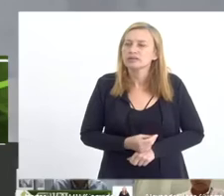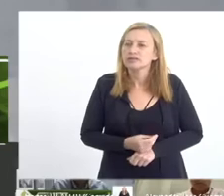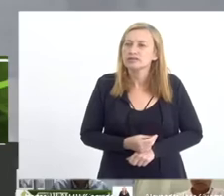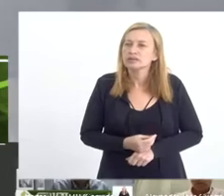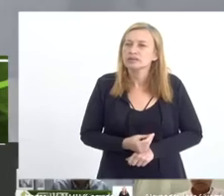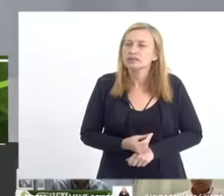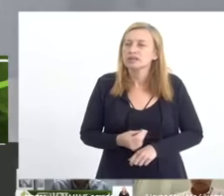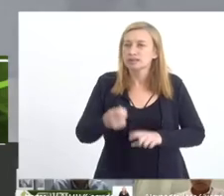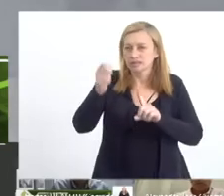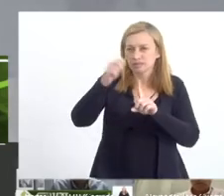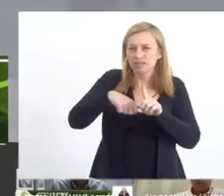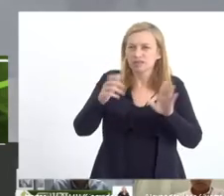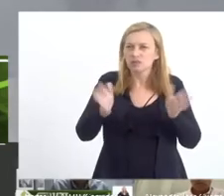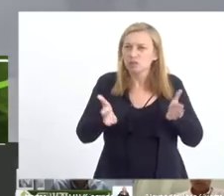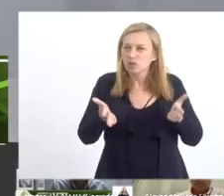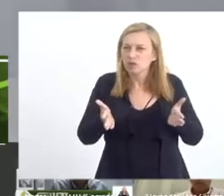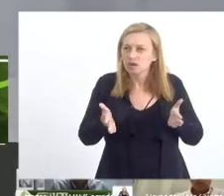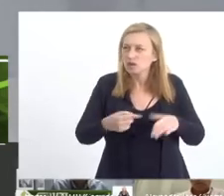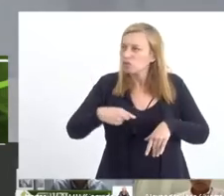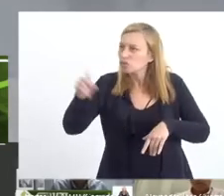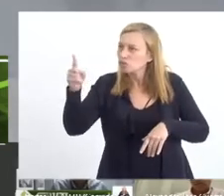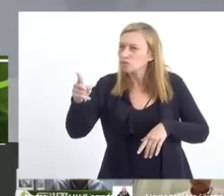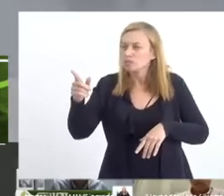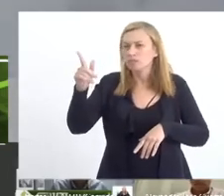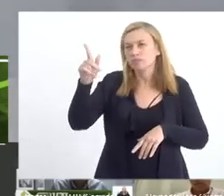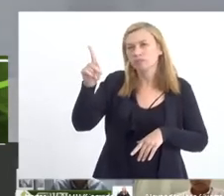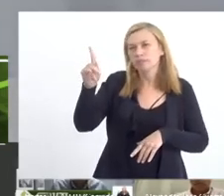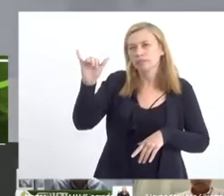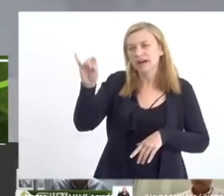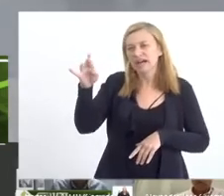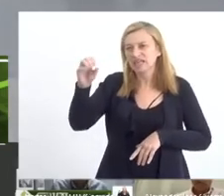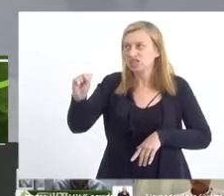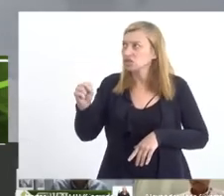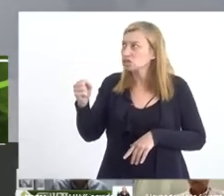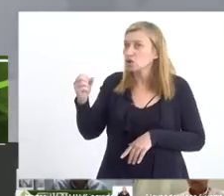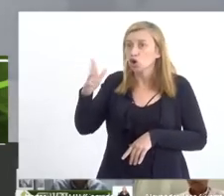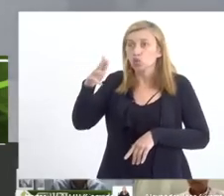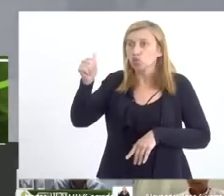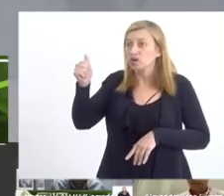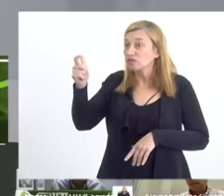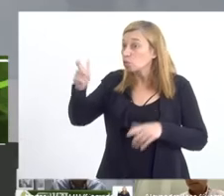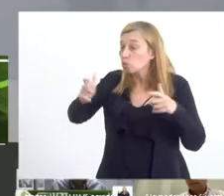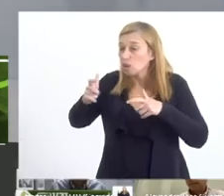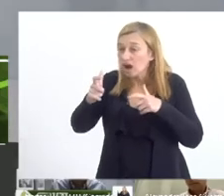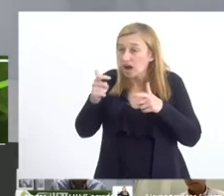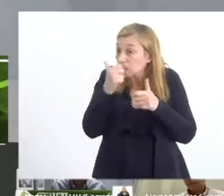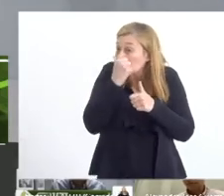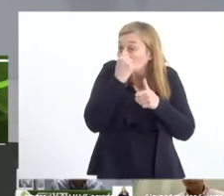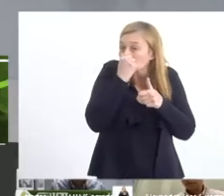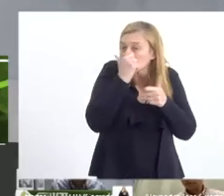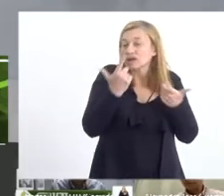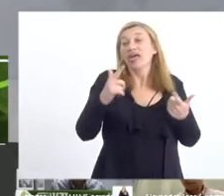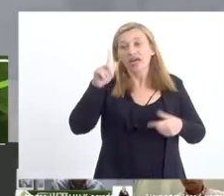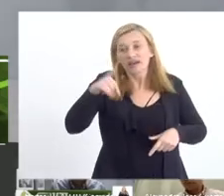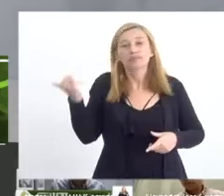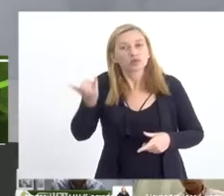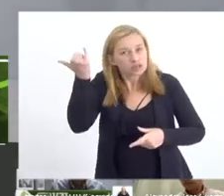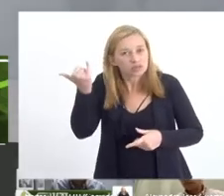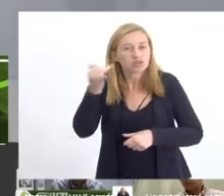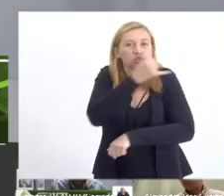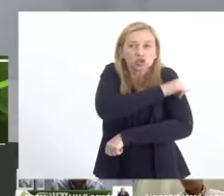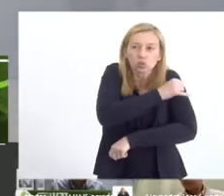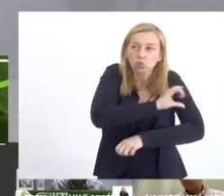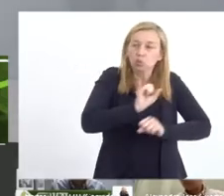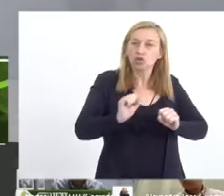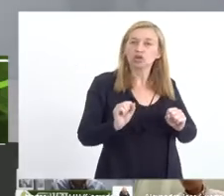nesse mês, e fomos para Paris, eu nunca vi a cidade tão cheia. Então é importantíssimo que o Rio se